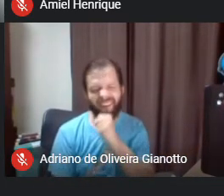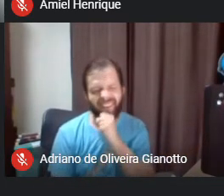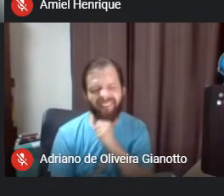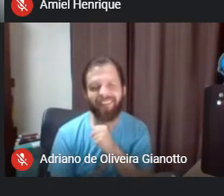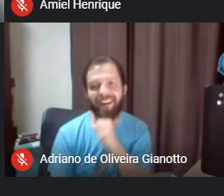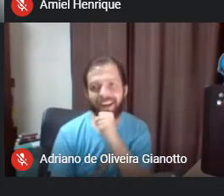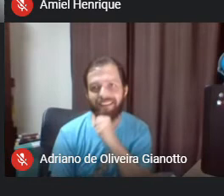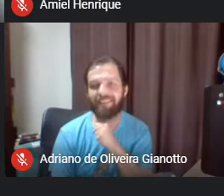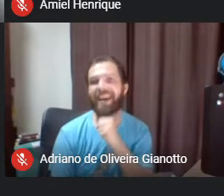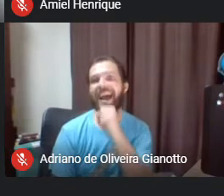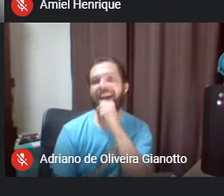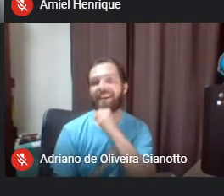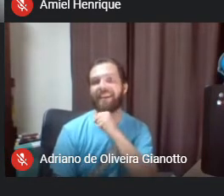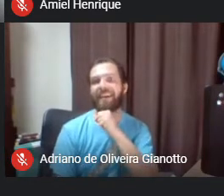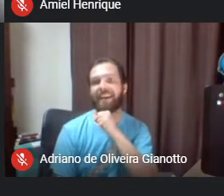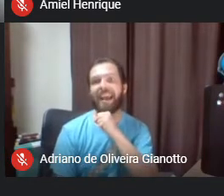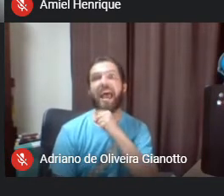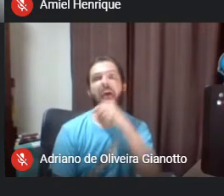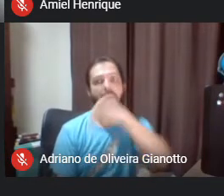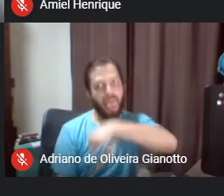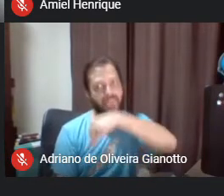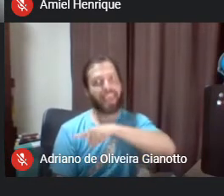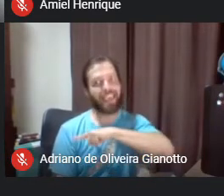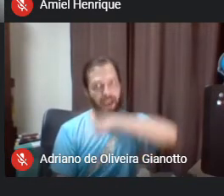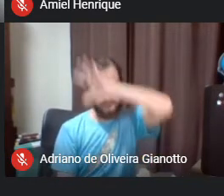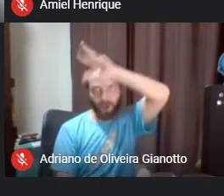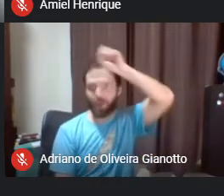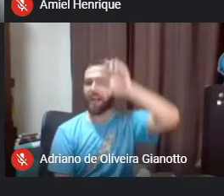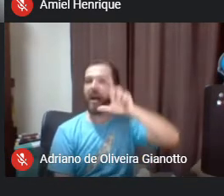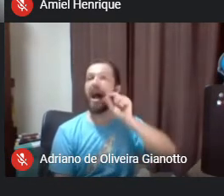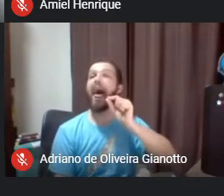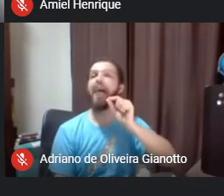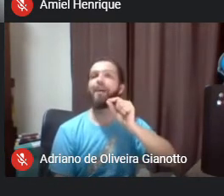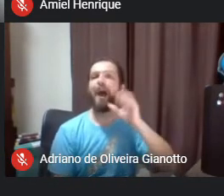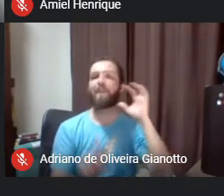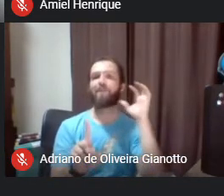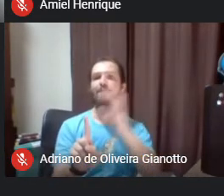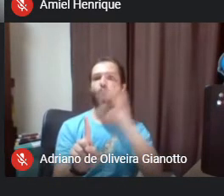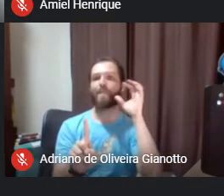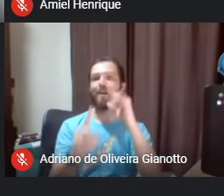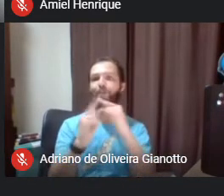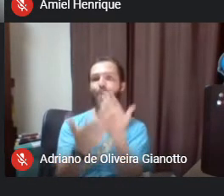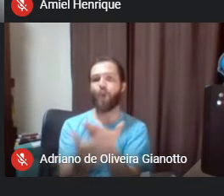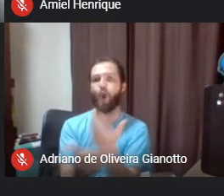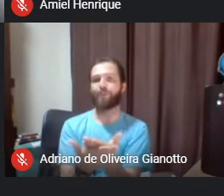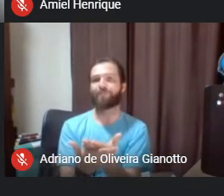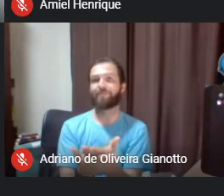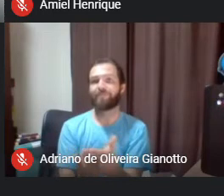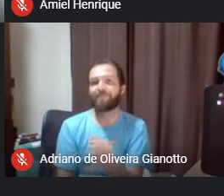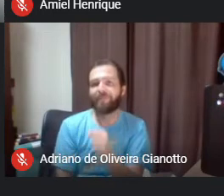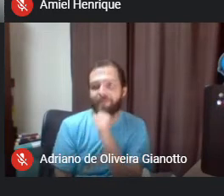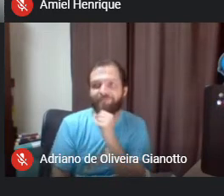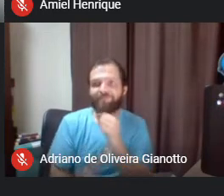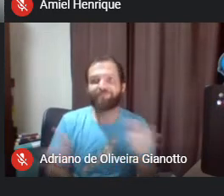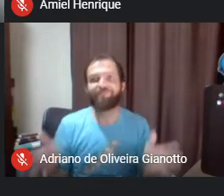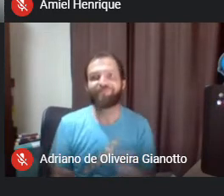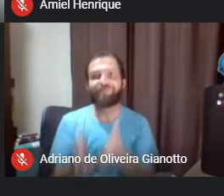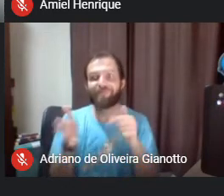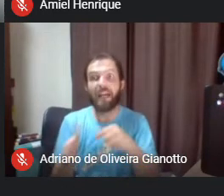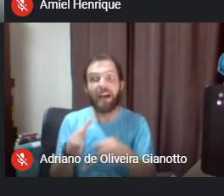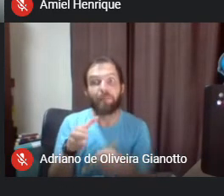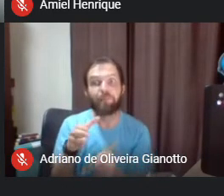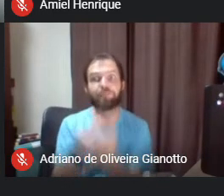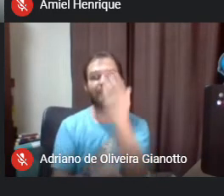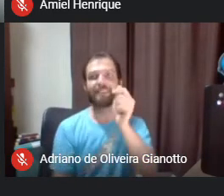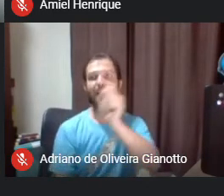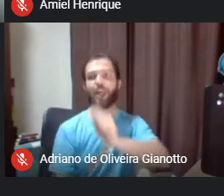Elaine, né, teve 8 pessoas da família da professora Elaine que estudaram no INES nessa época, em Mato Grosso do Sul. Né? Nós tivemos aqui a língua